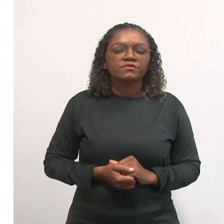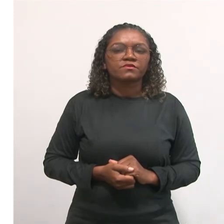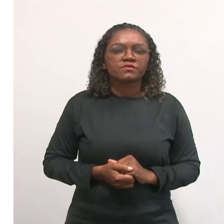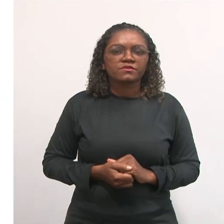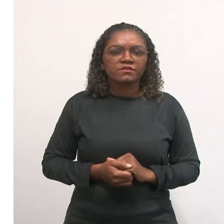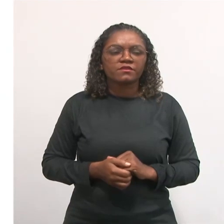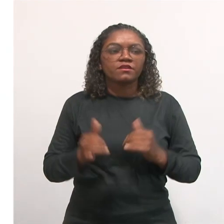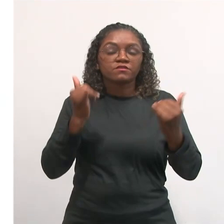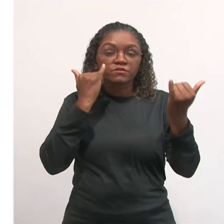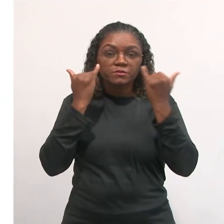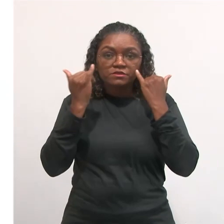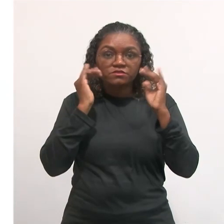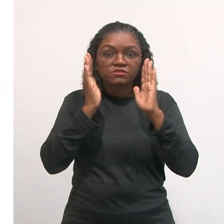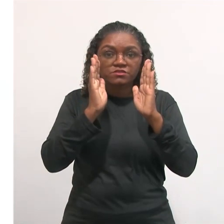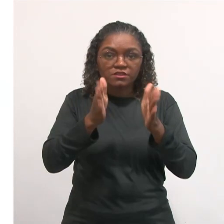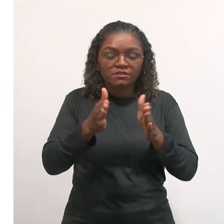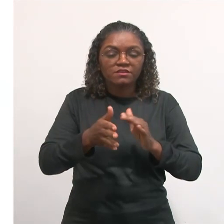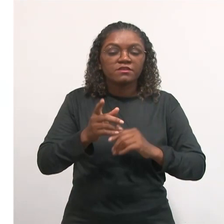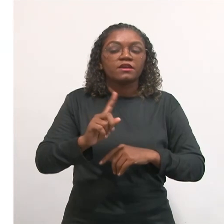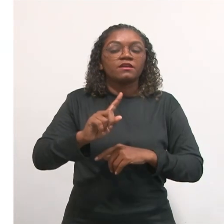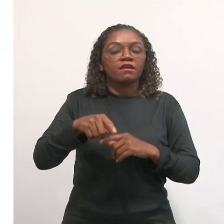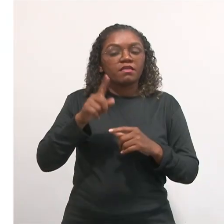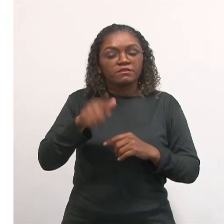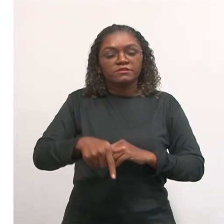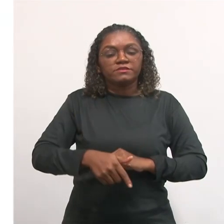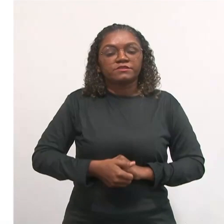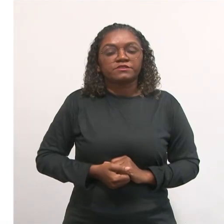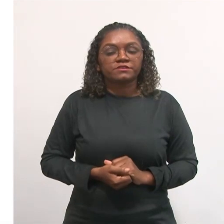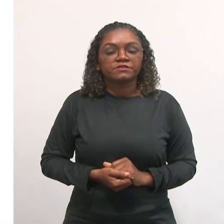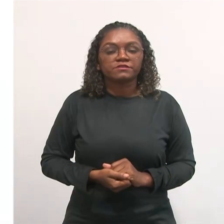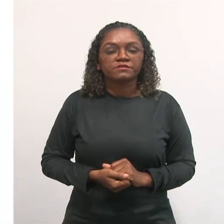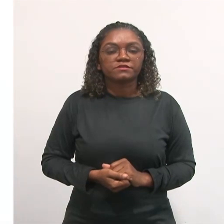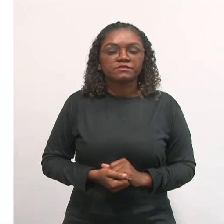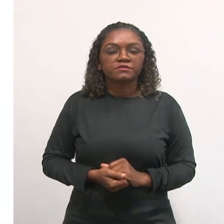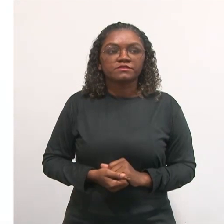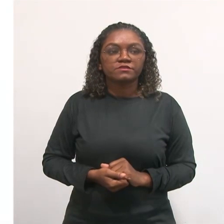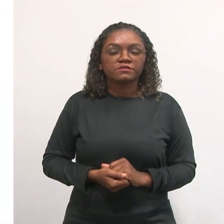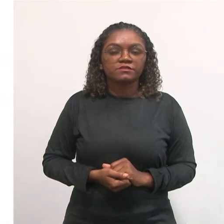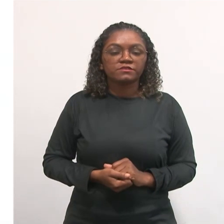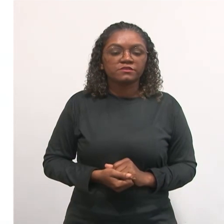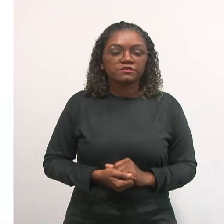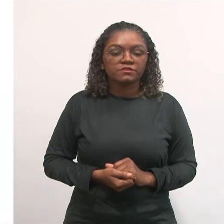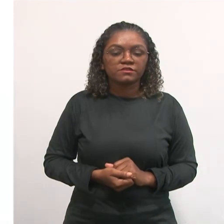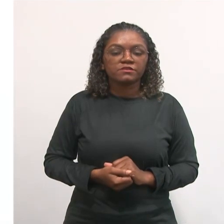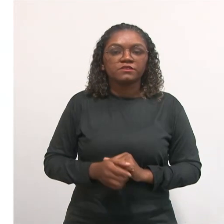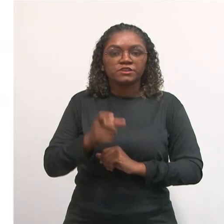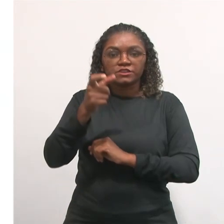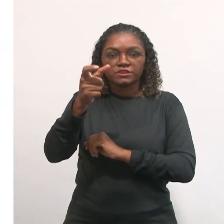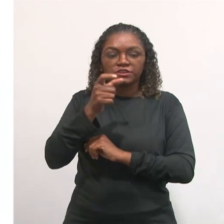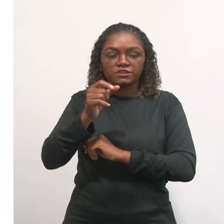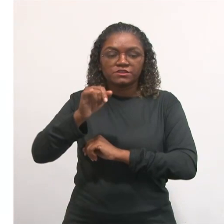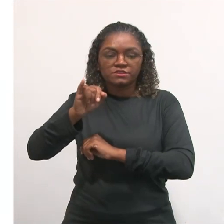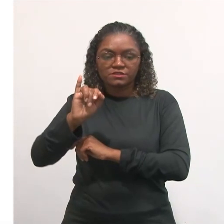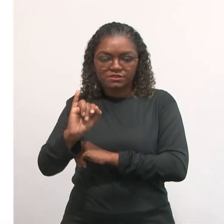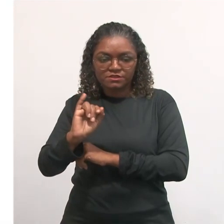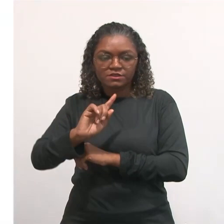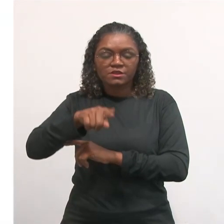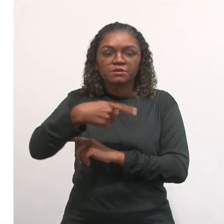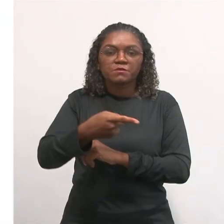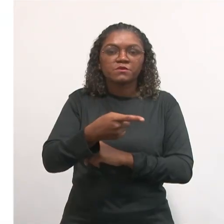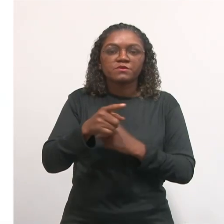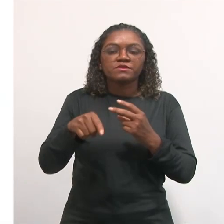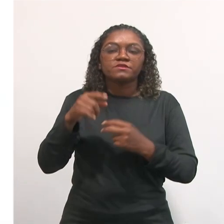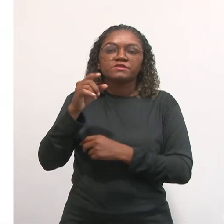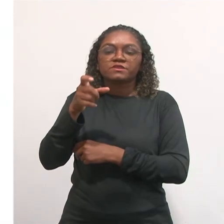informação dessa. Tá bom? E é isso. E aí o primeiro XI é 6, o segundo é X0,